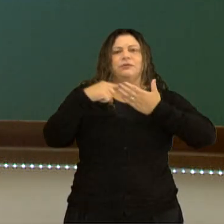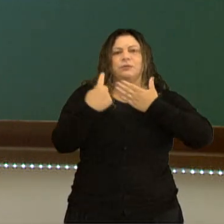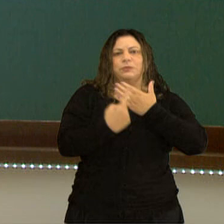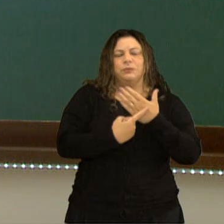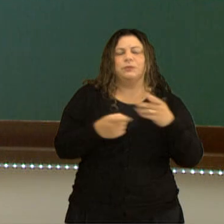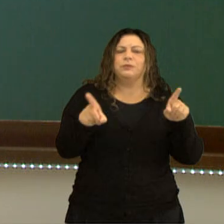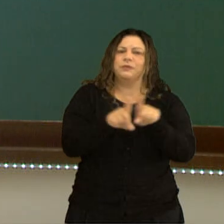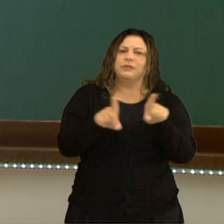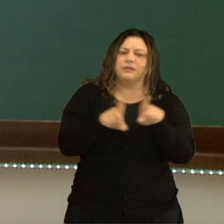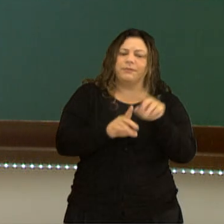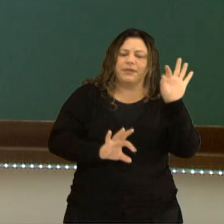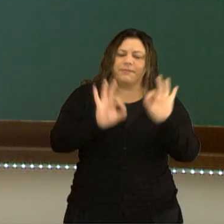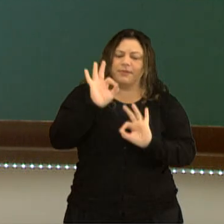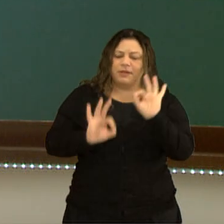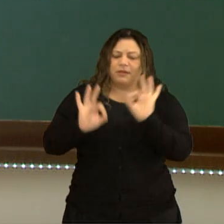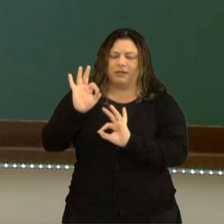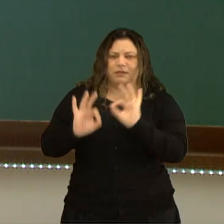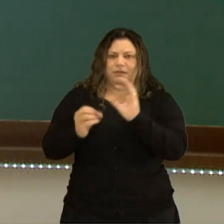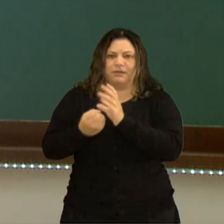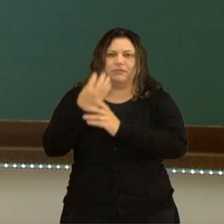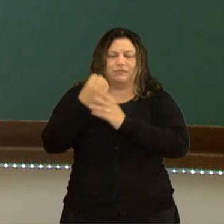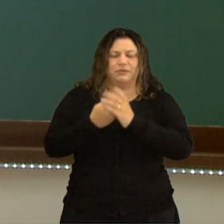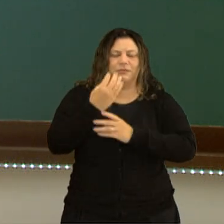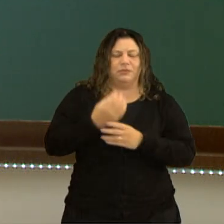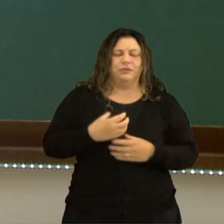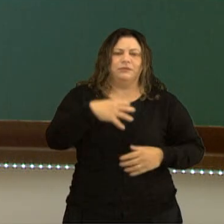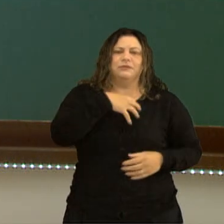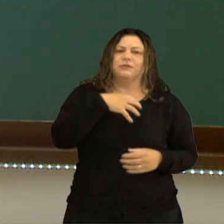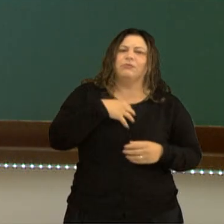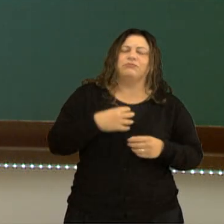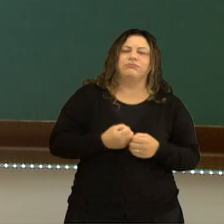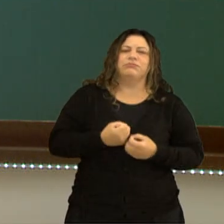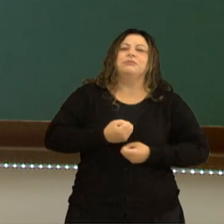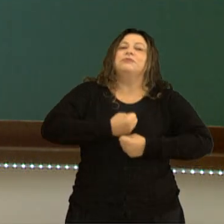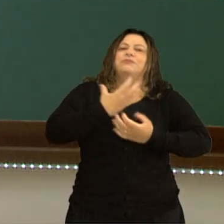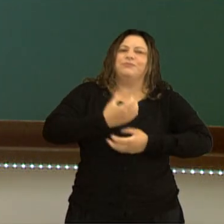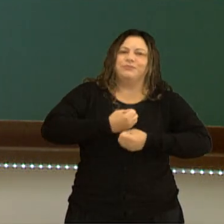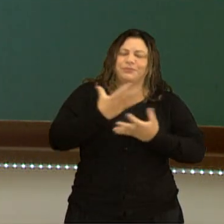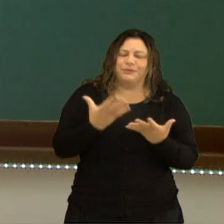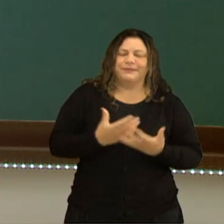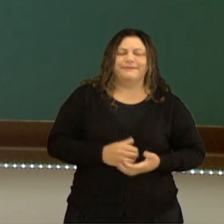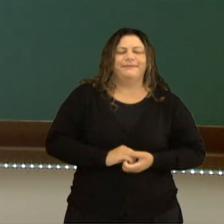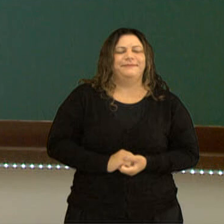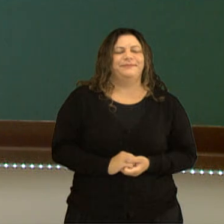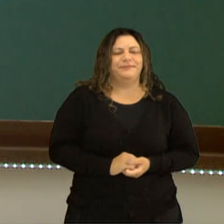e também planejamos a produção de um poema. Agora sim,